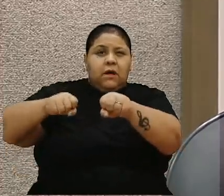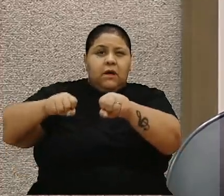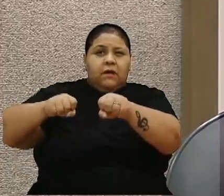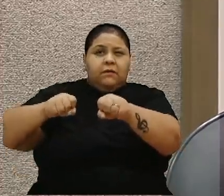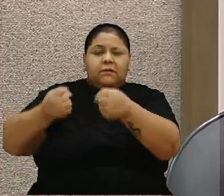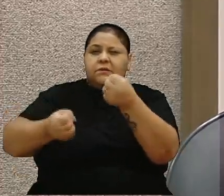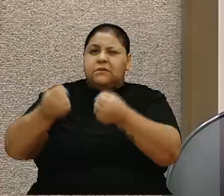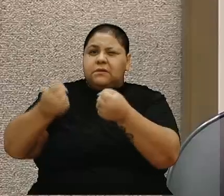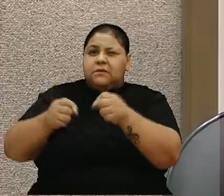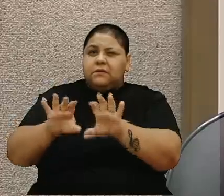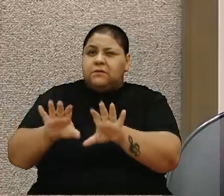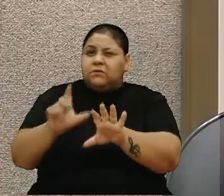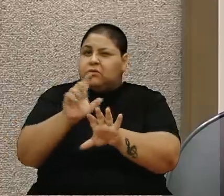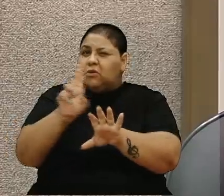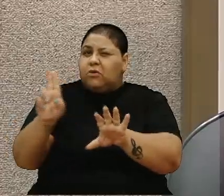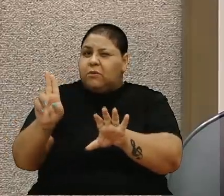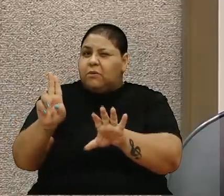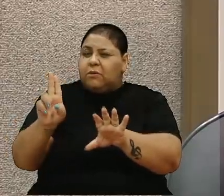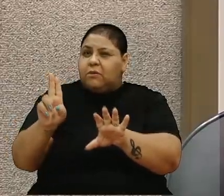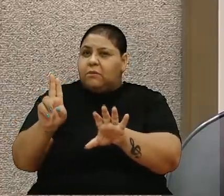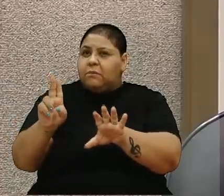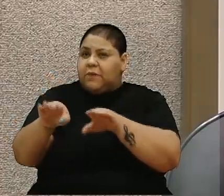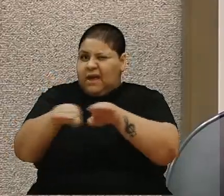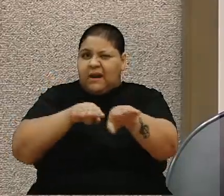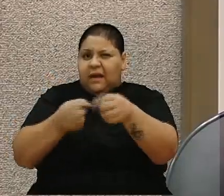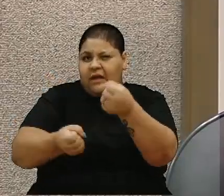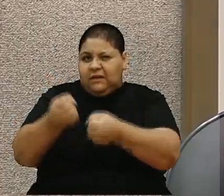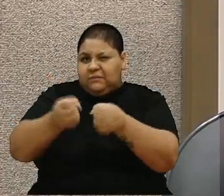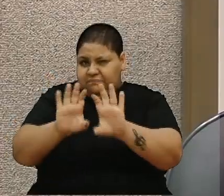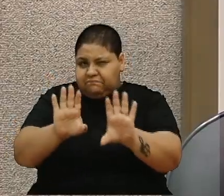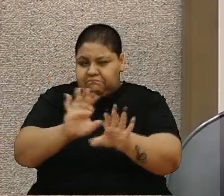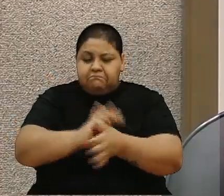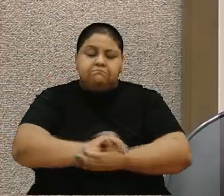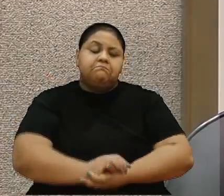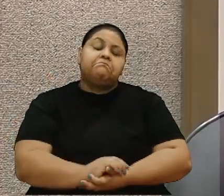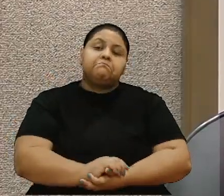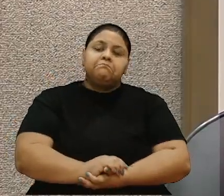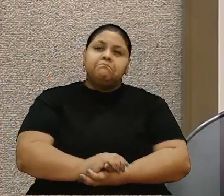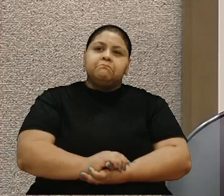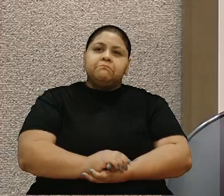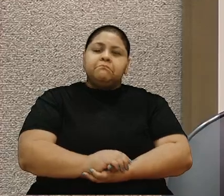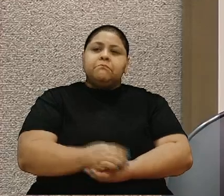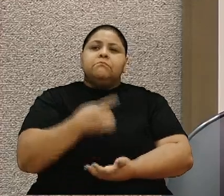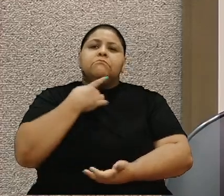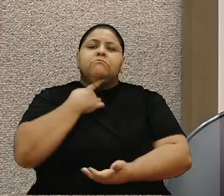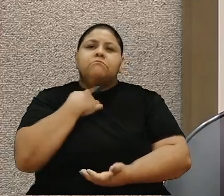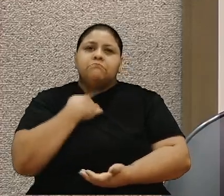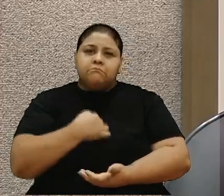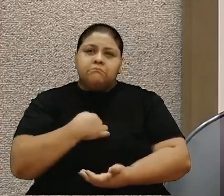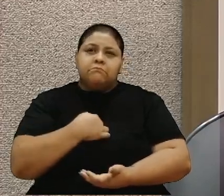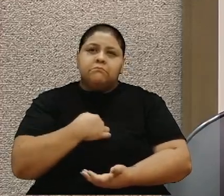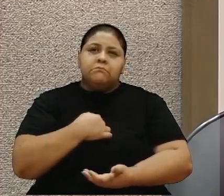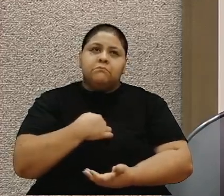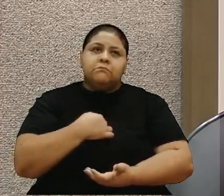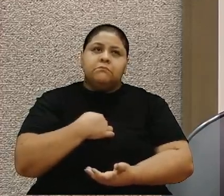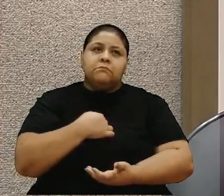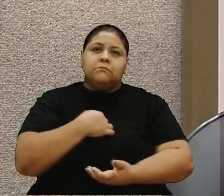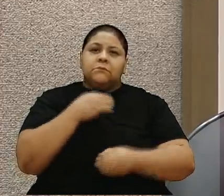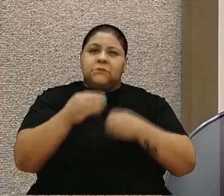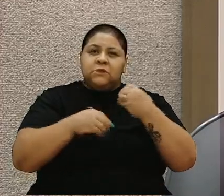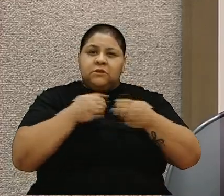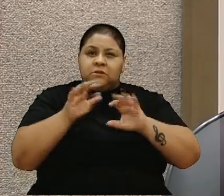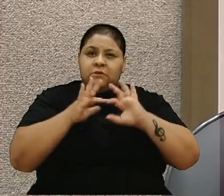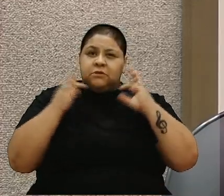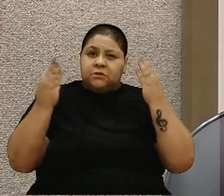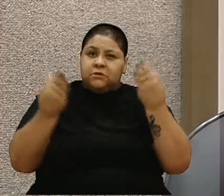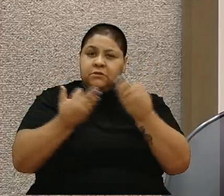como é que se chama? Quilômetro de arrancada, né? Então, desejar aqui meus pêsames à família